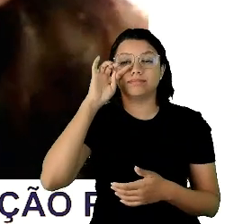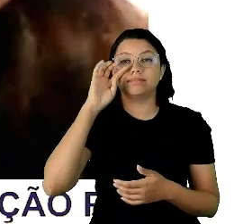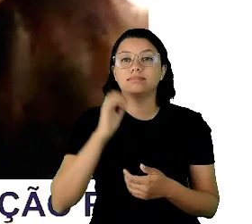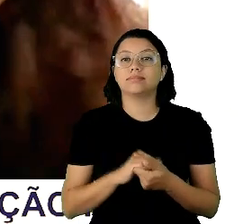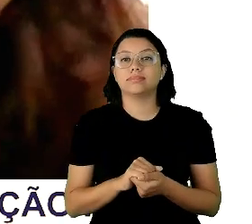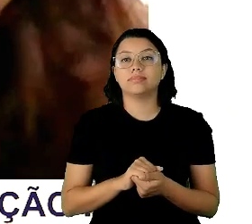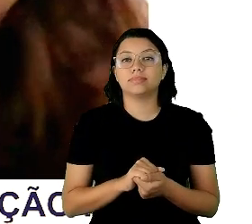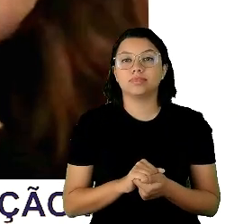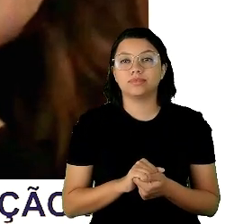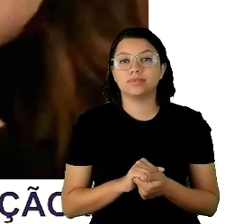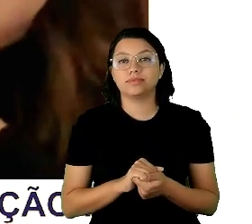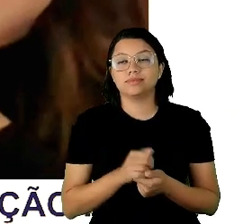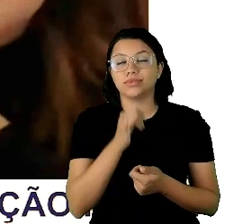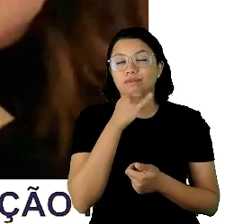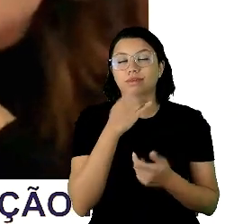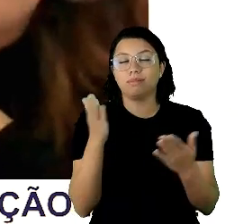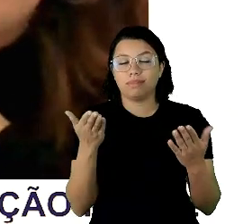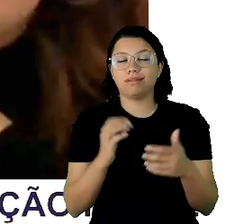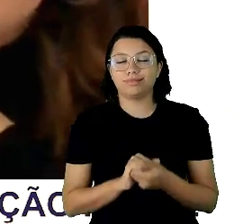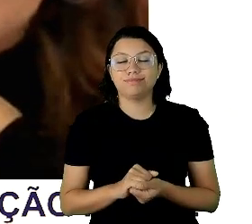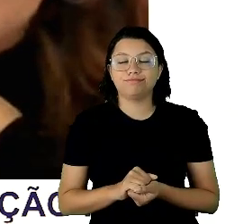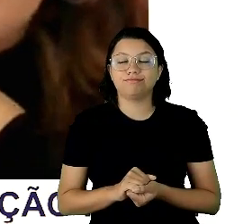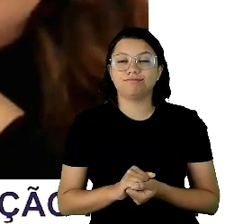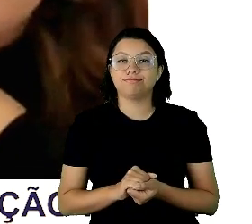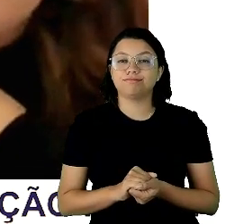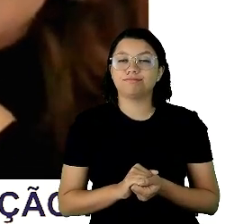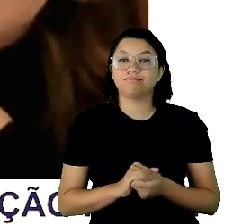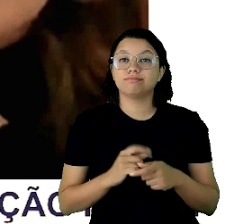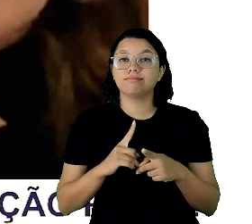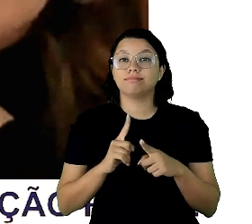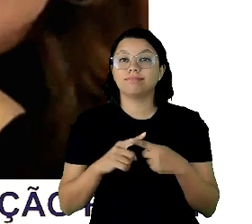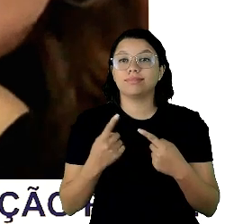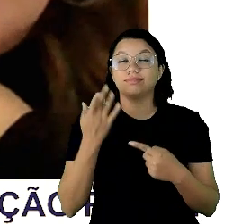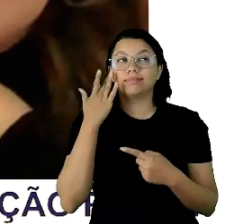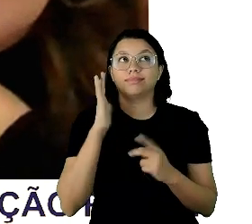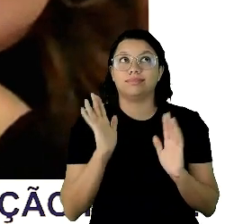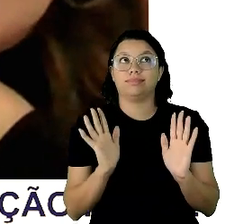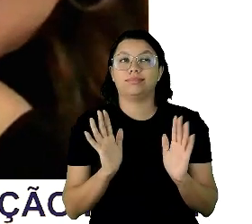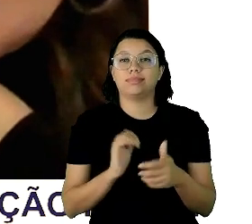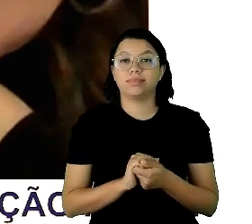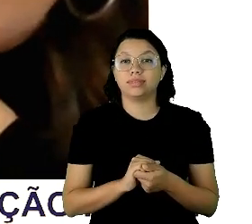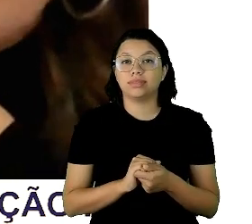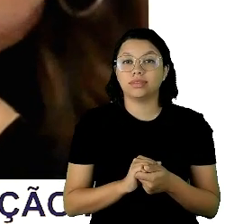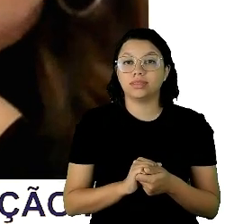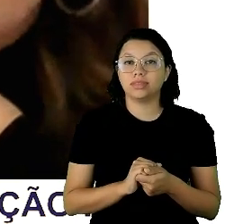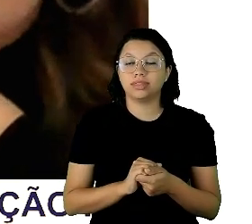Infelizmente é. Mas, não sei, acho que a gente tem que